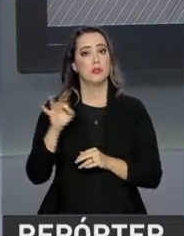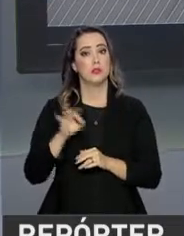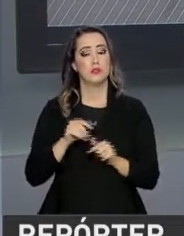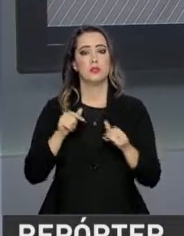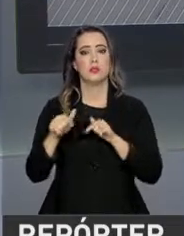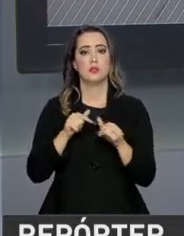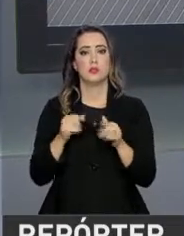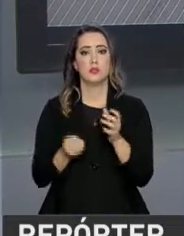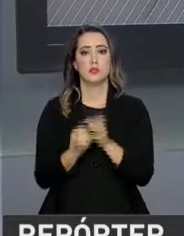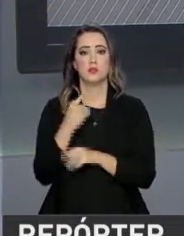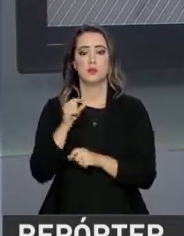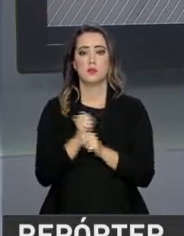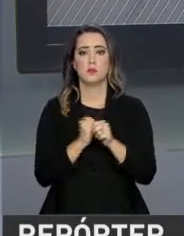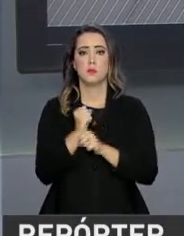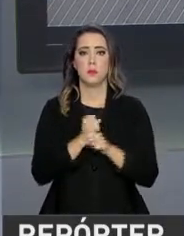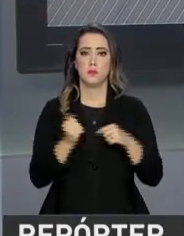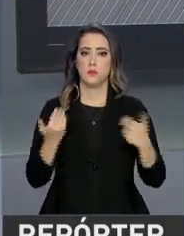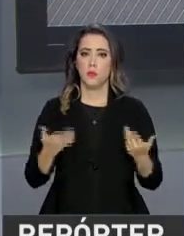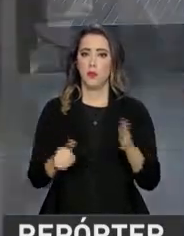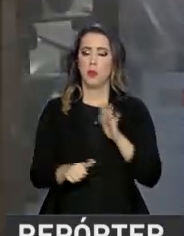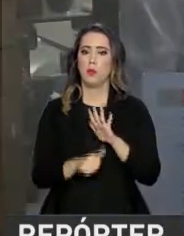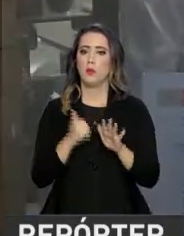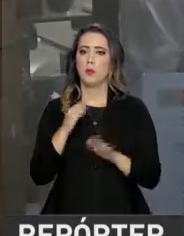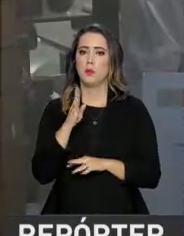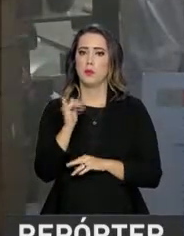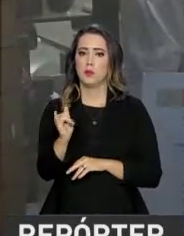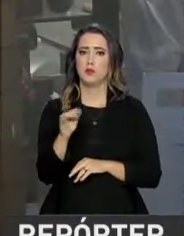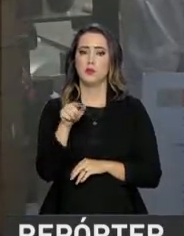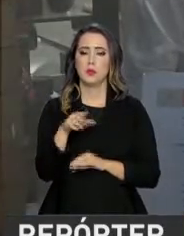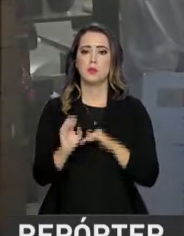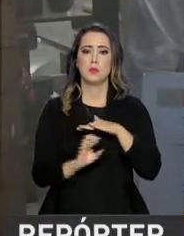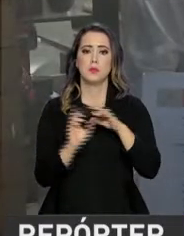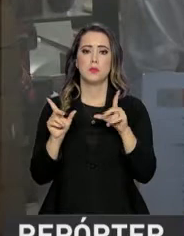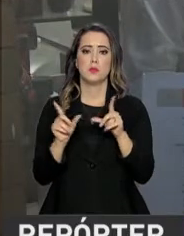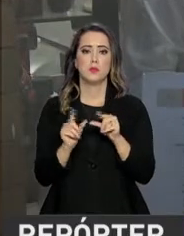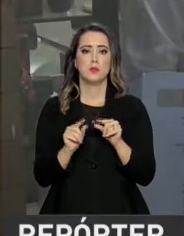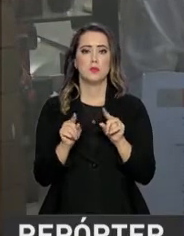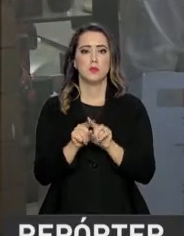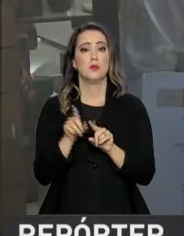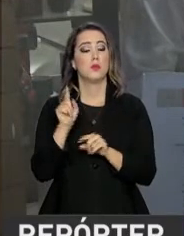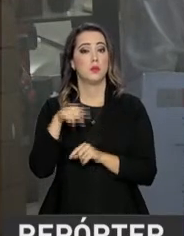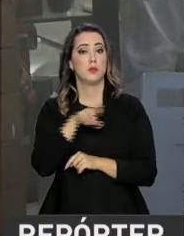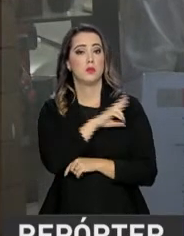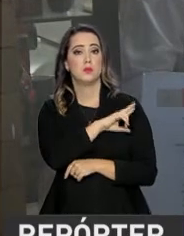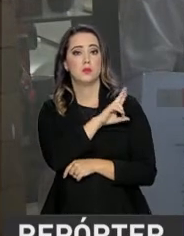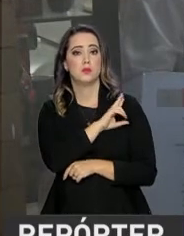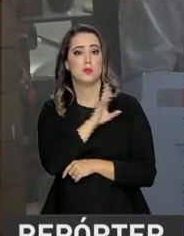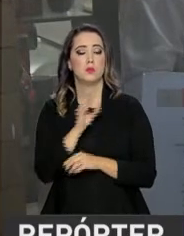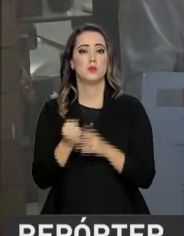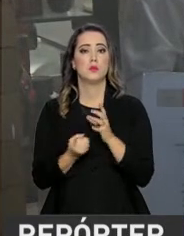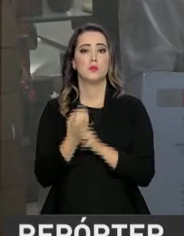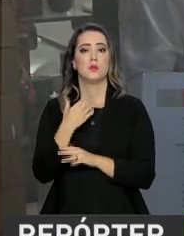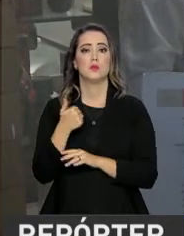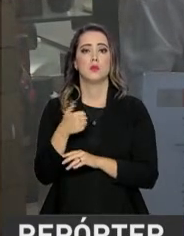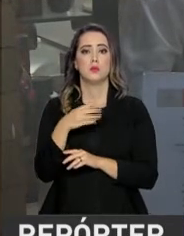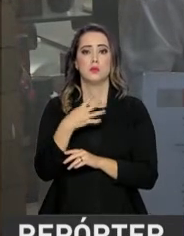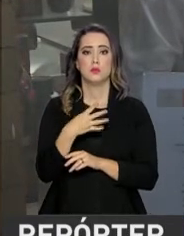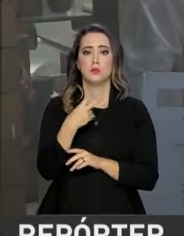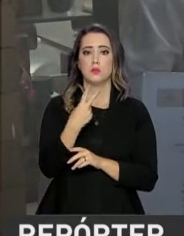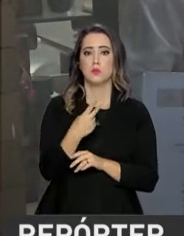empregos gerados este ano no primeiro bimestre as micro e pequenas empresas foram responsáveis por gerar